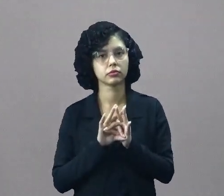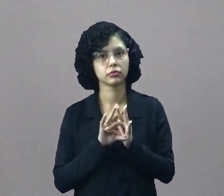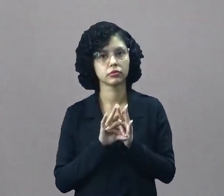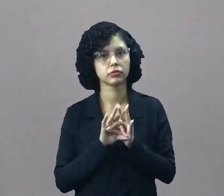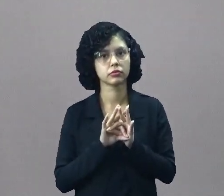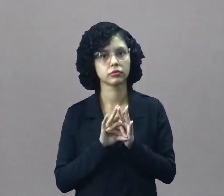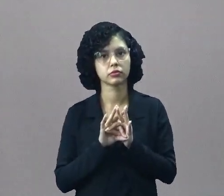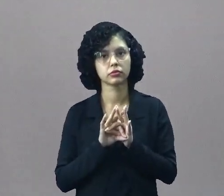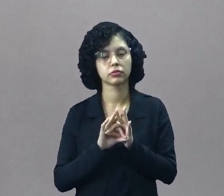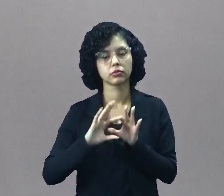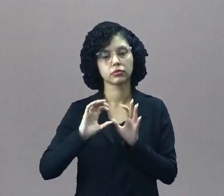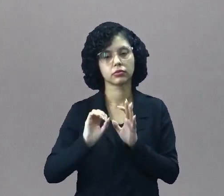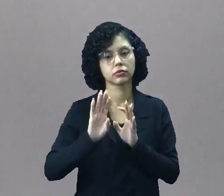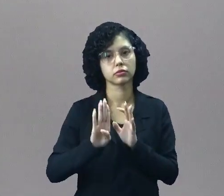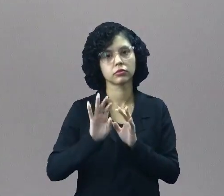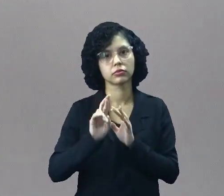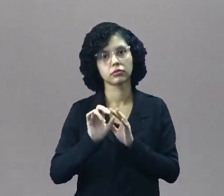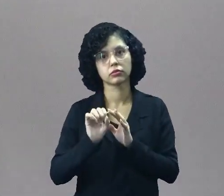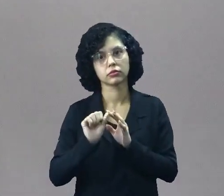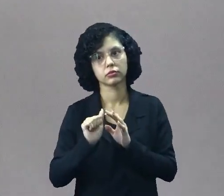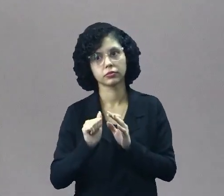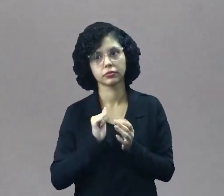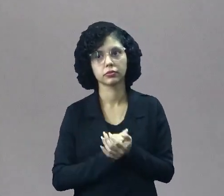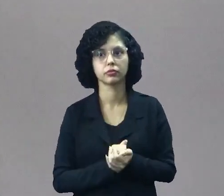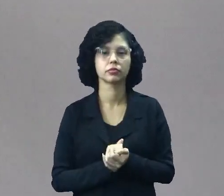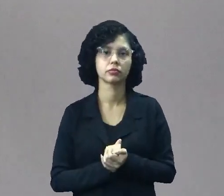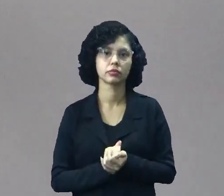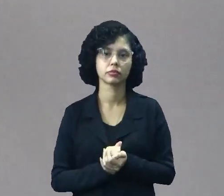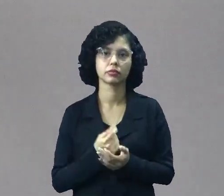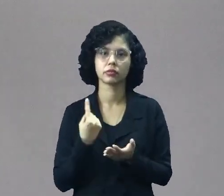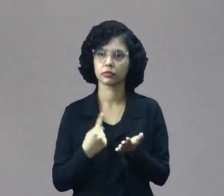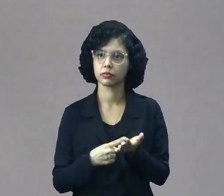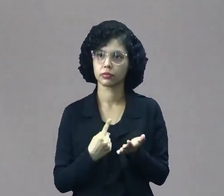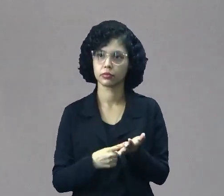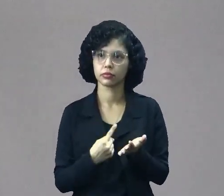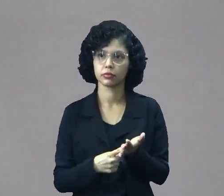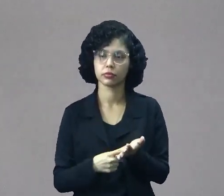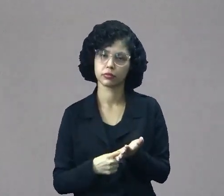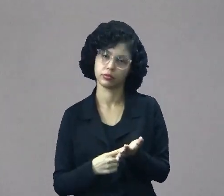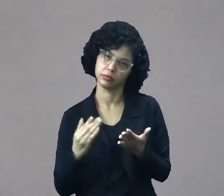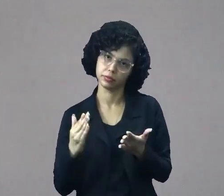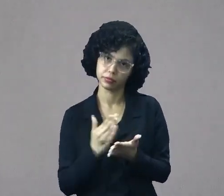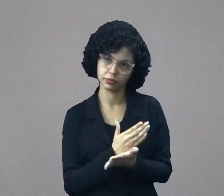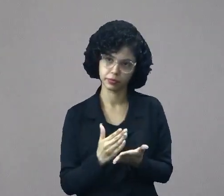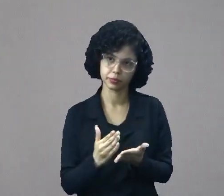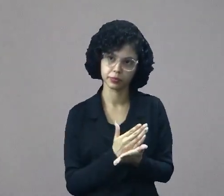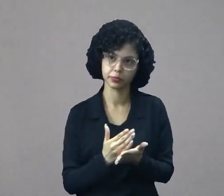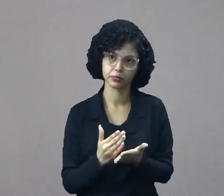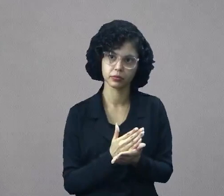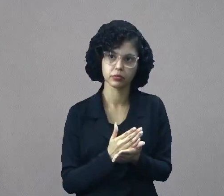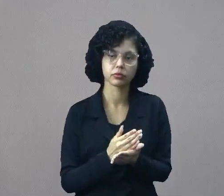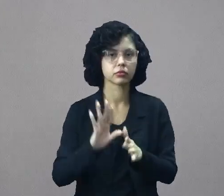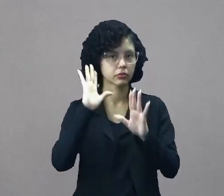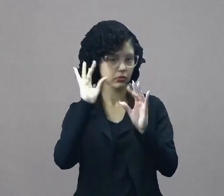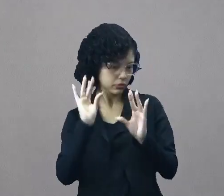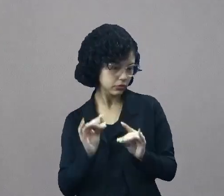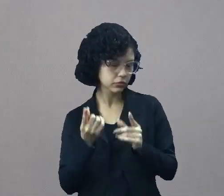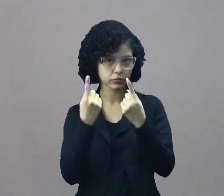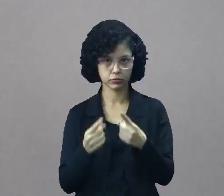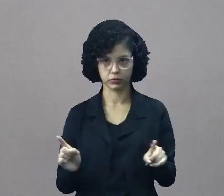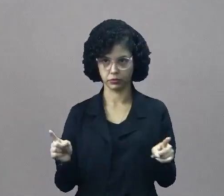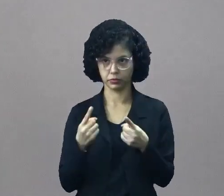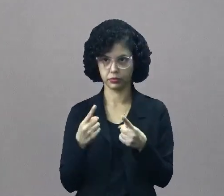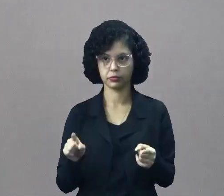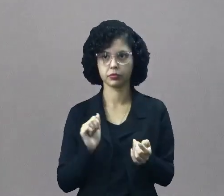essas obras abstratas de acordo com alguns estilos de música. Claro